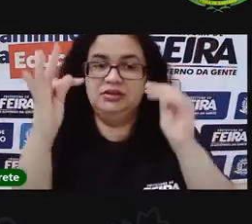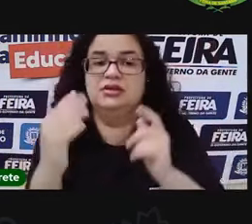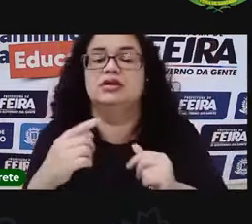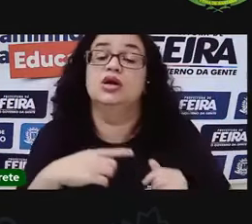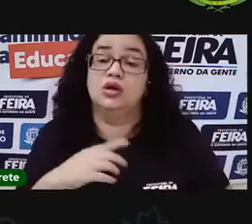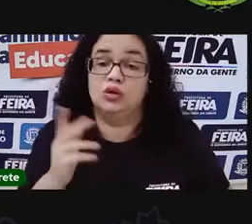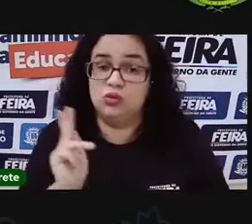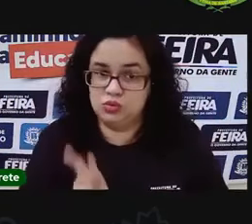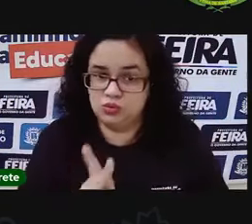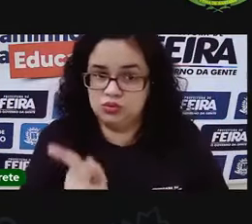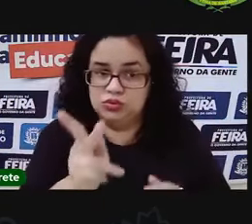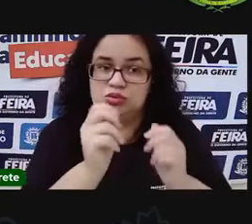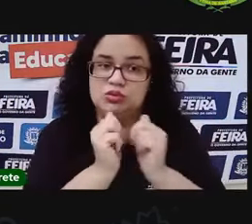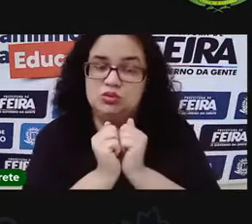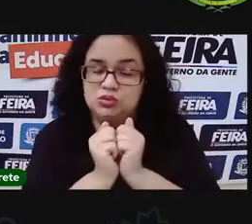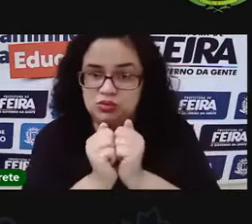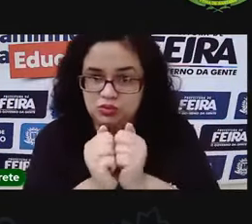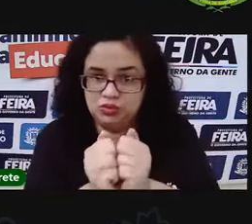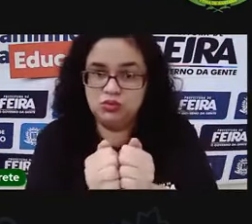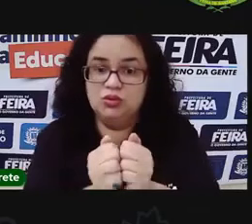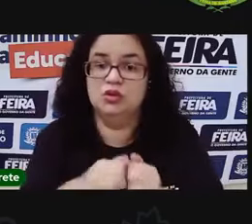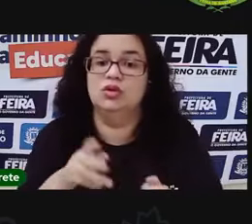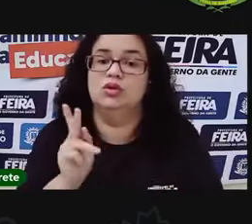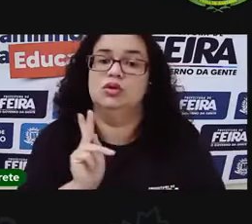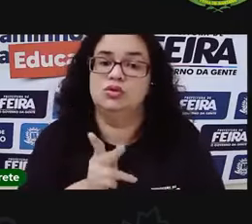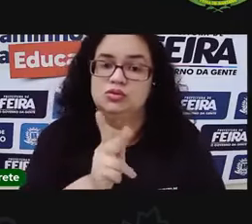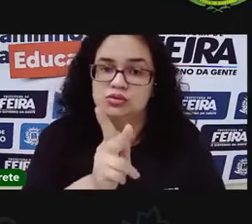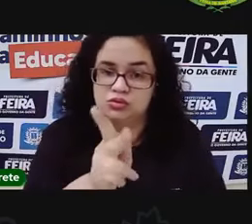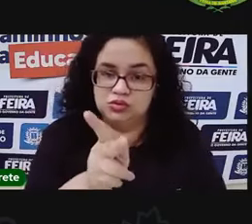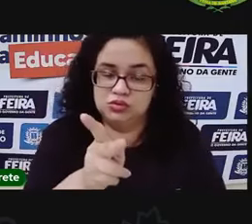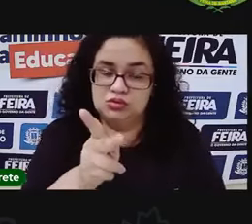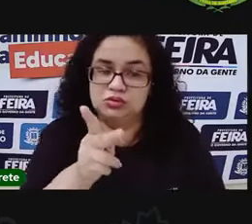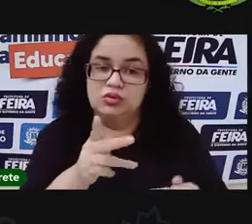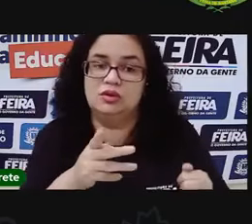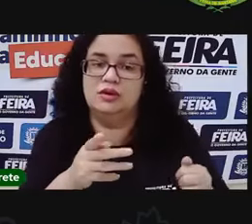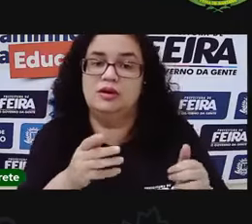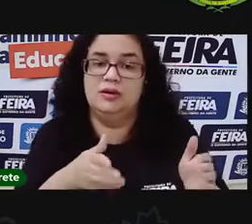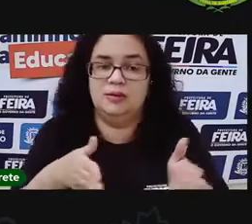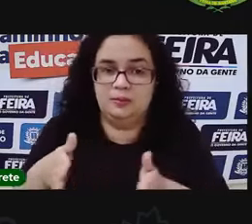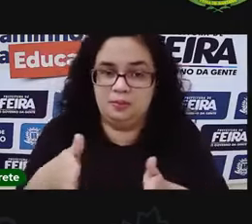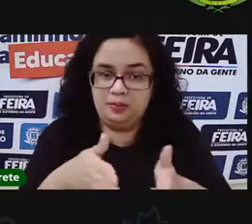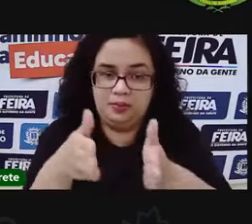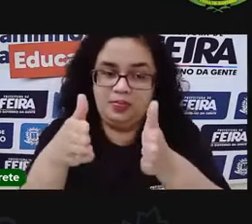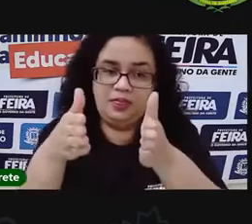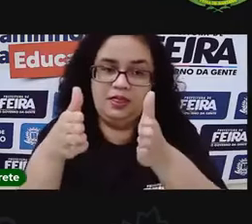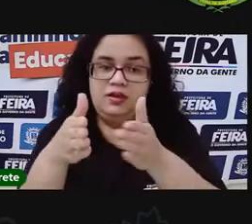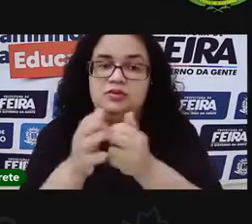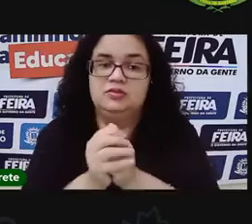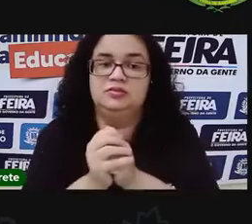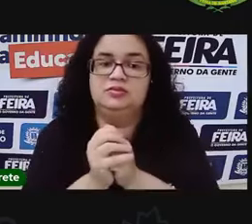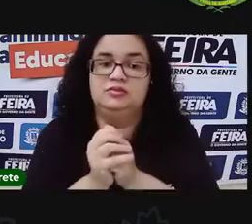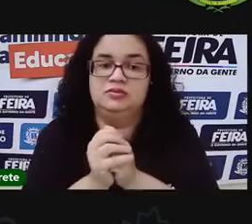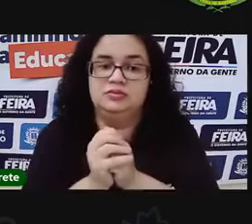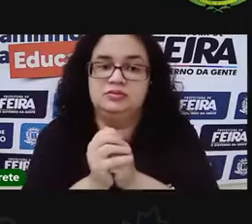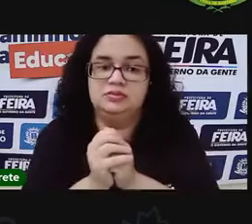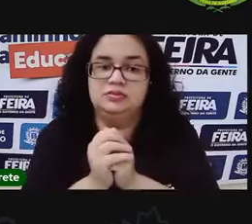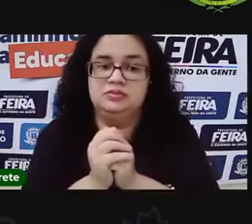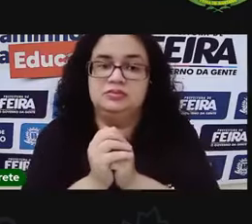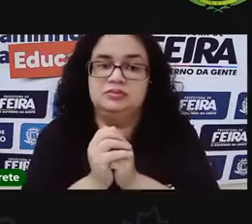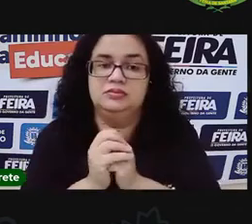continuar seguindo, para continuar caminhando. É o nosso grande jeito, caminhar.